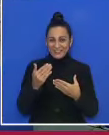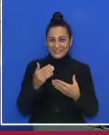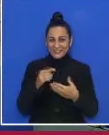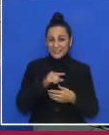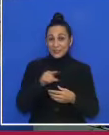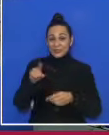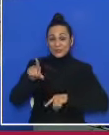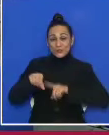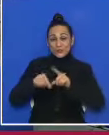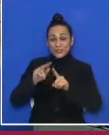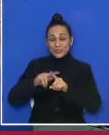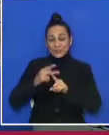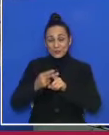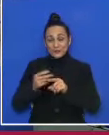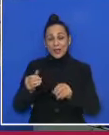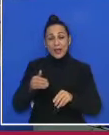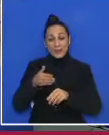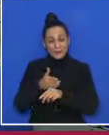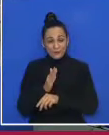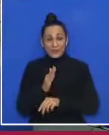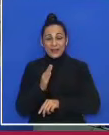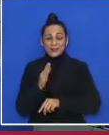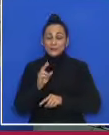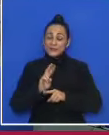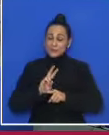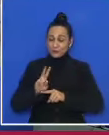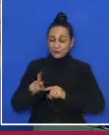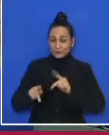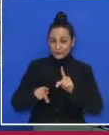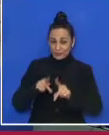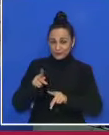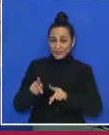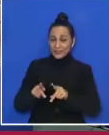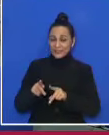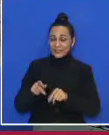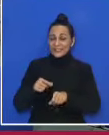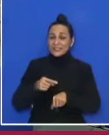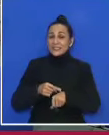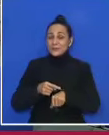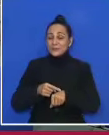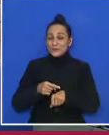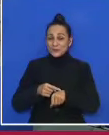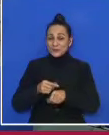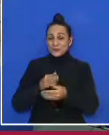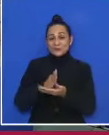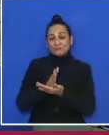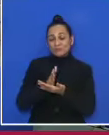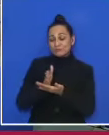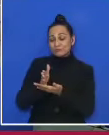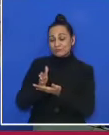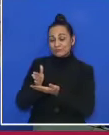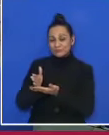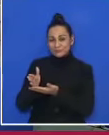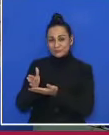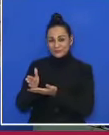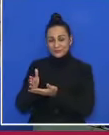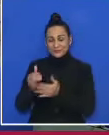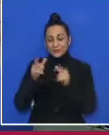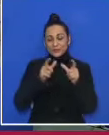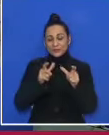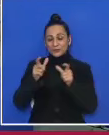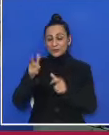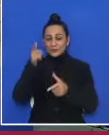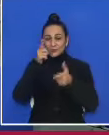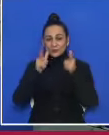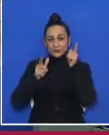Obrigado. Sorteio da dupla Sena realizado, validado por nossas auditoras populares. Logo após a apuração, todos os resultados serão publicados na